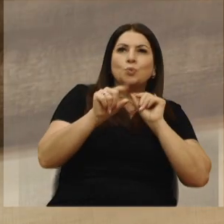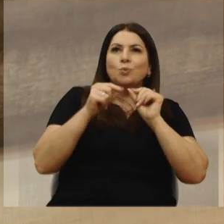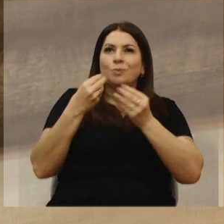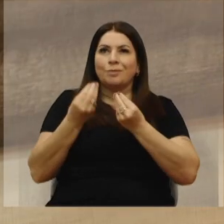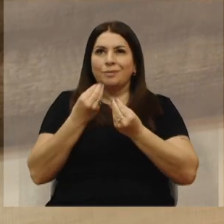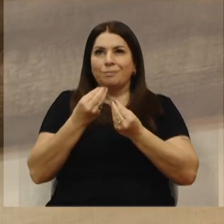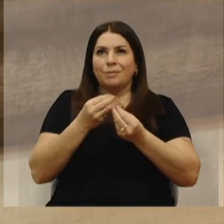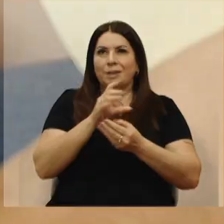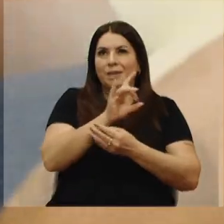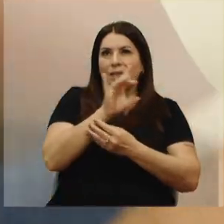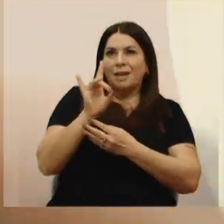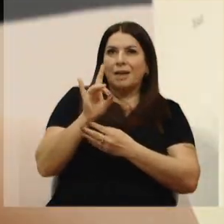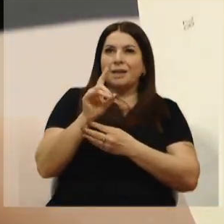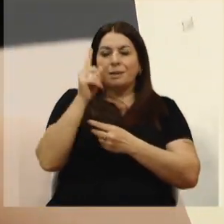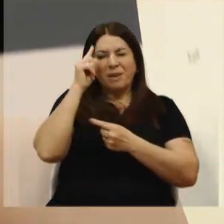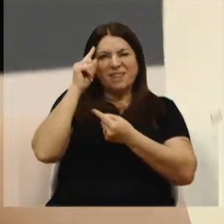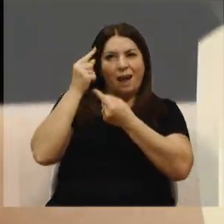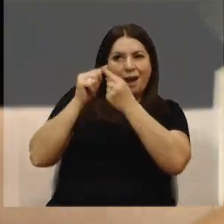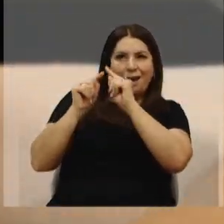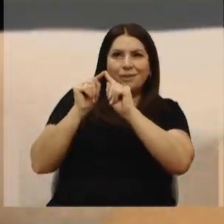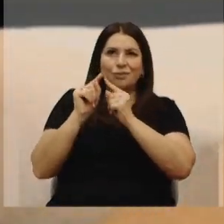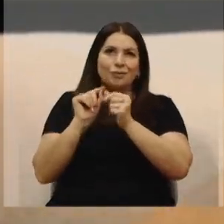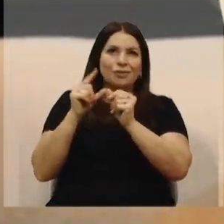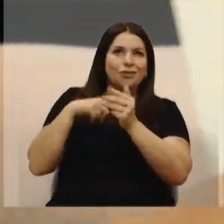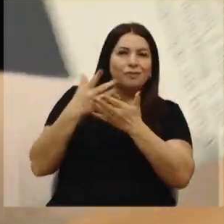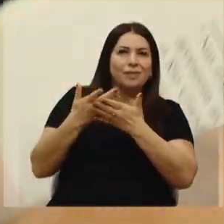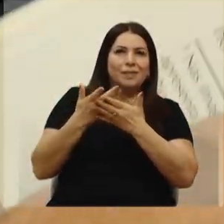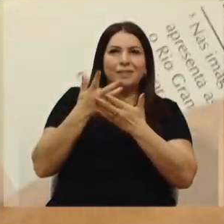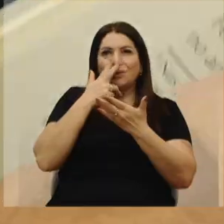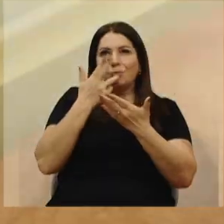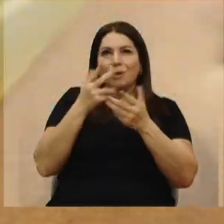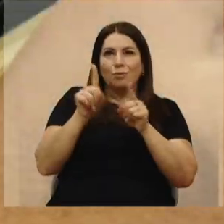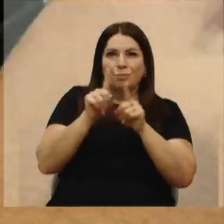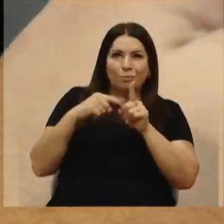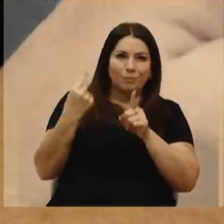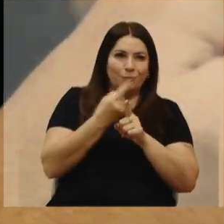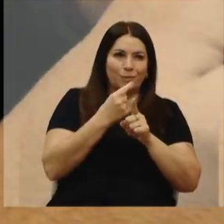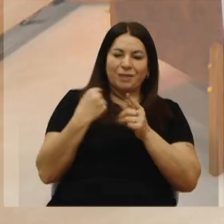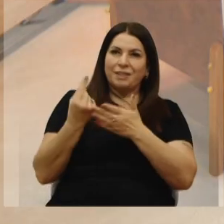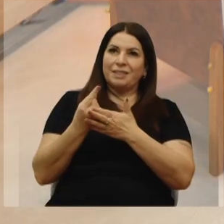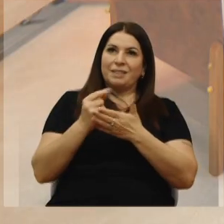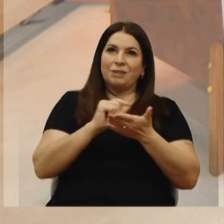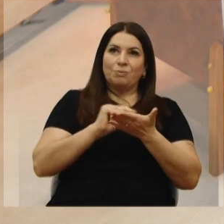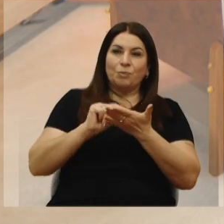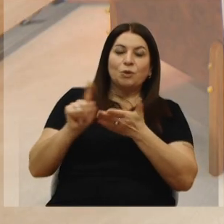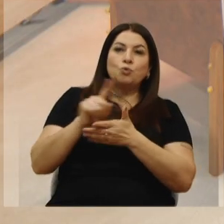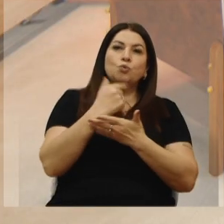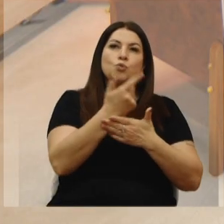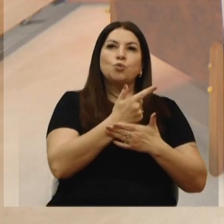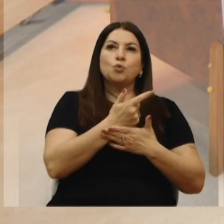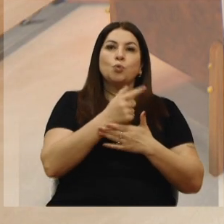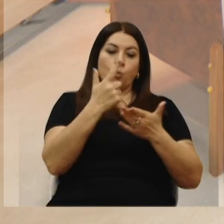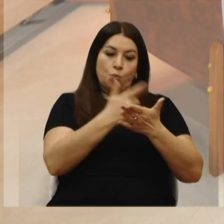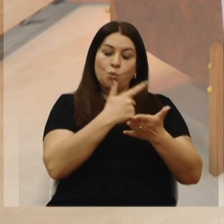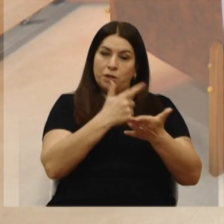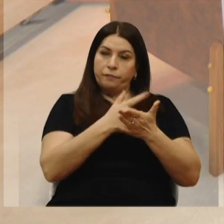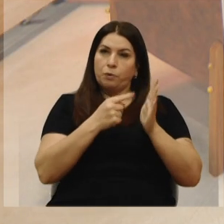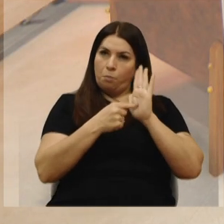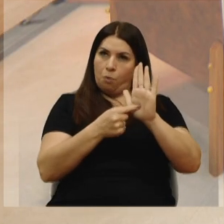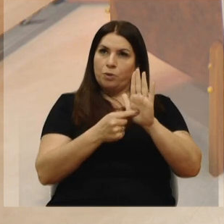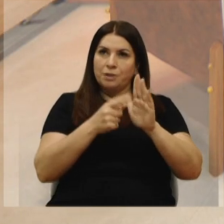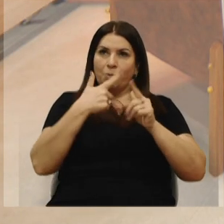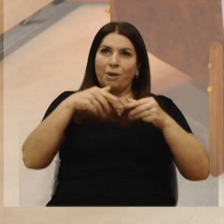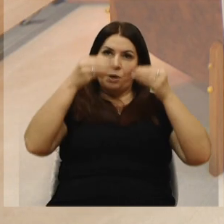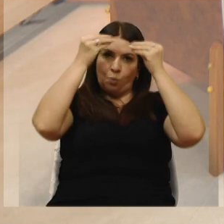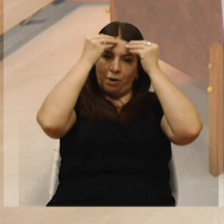ainda que cada articulista tivesse a sua demanda? Exatamente. Então, o livro